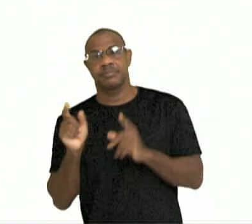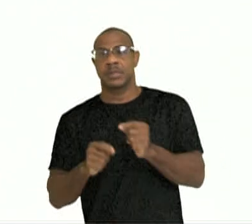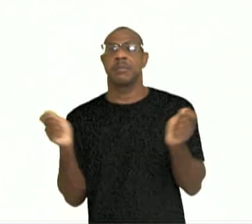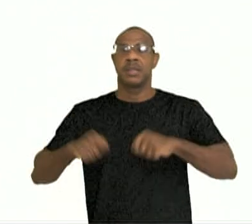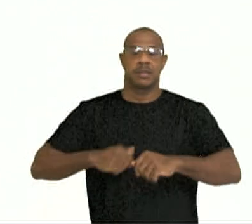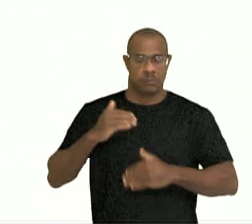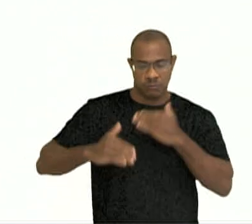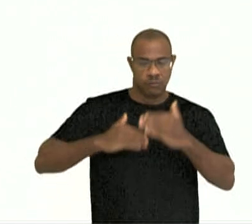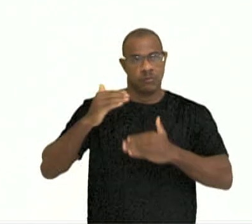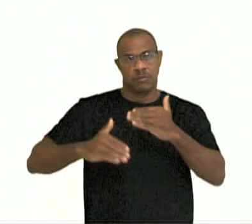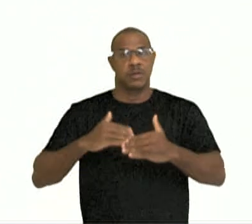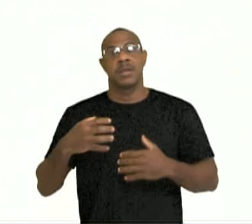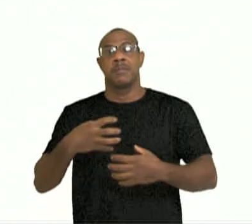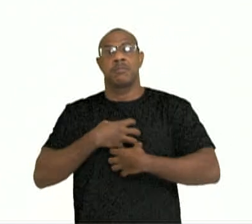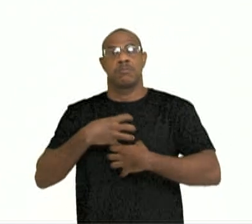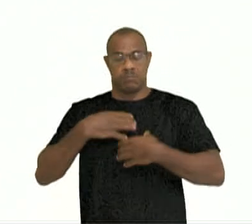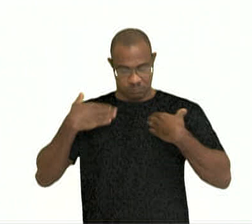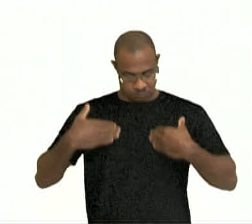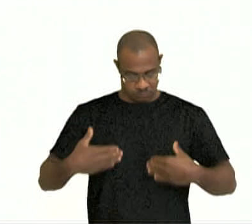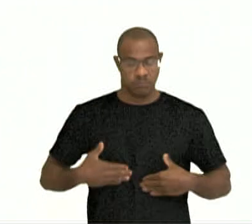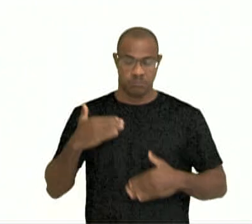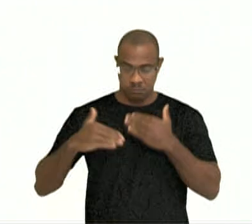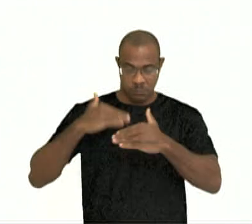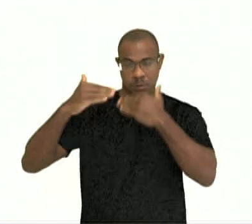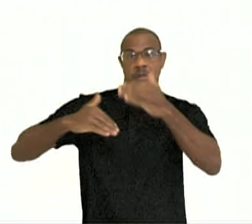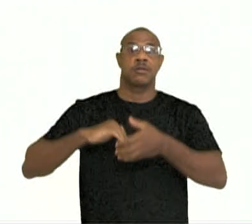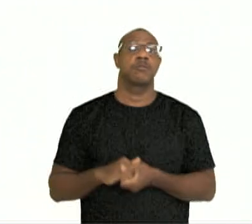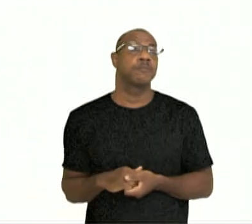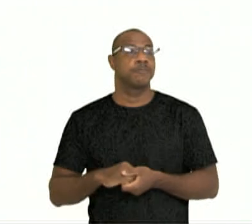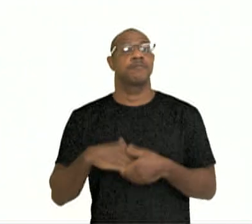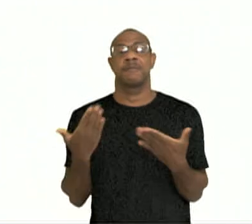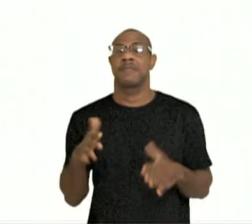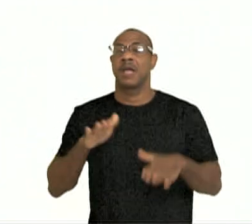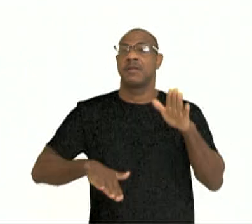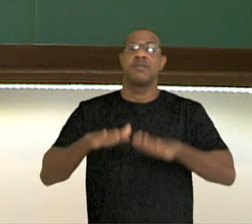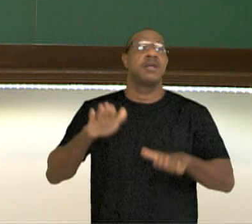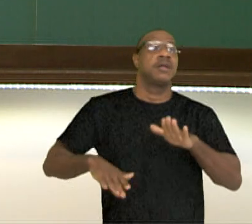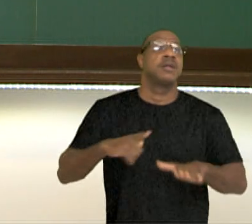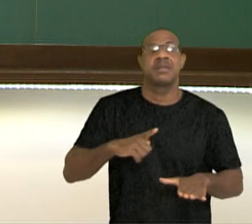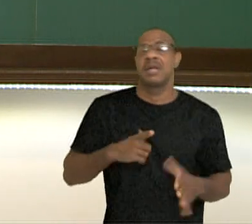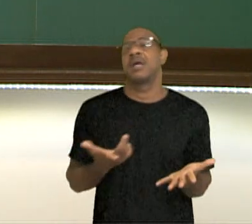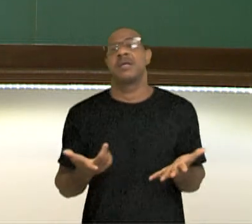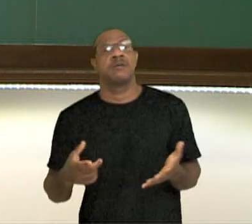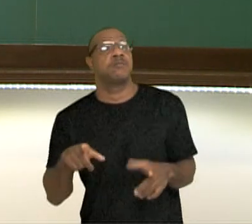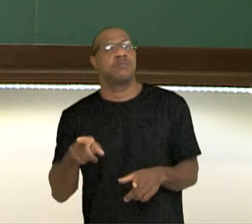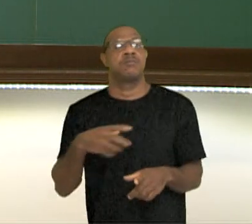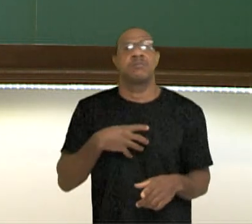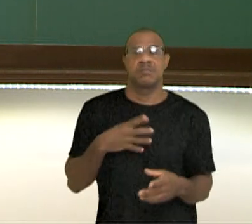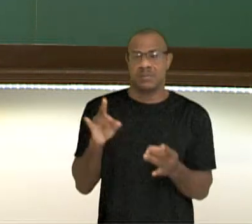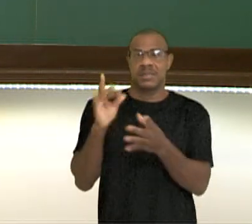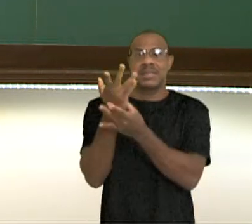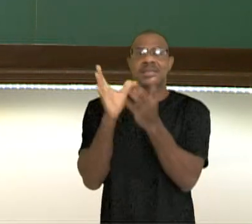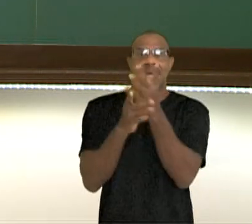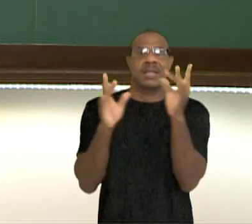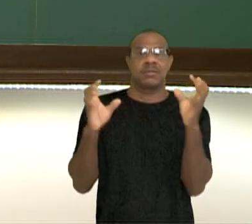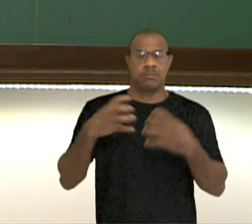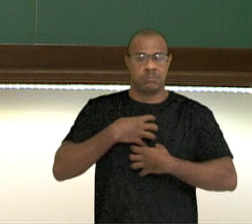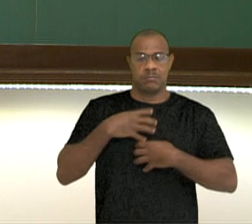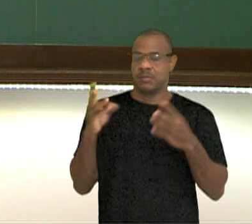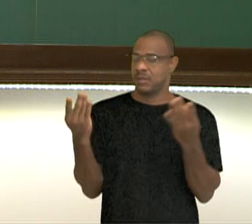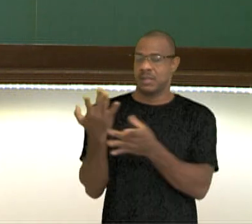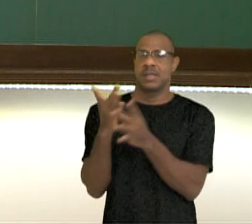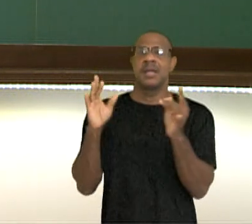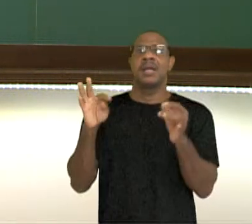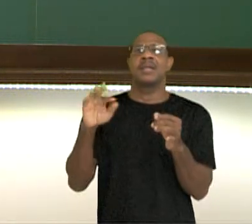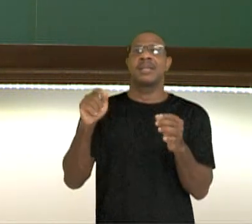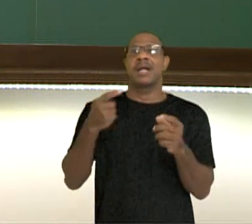de envolver mais de um sentido humano no processo, tá? Às vezes você envolve o tato, tá? Às vezes você